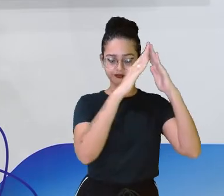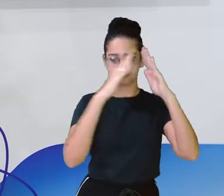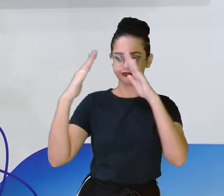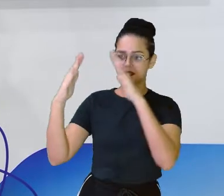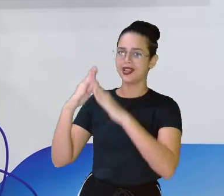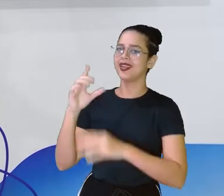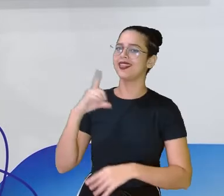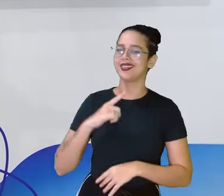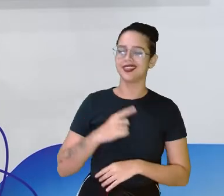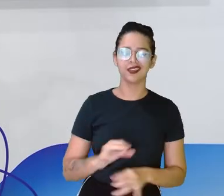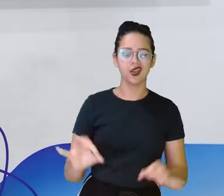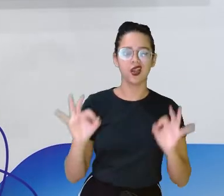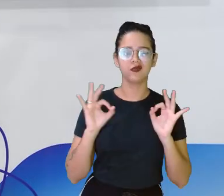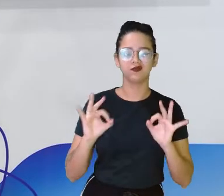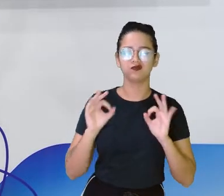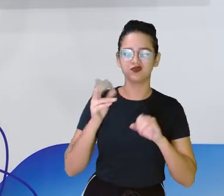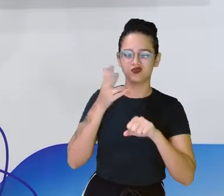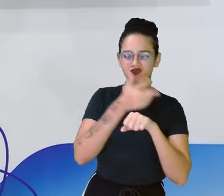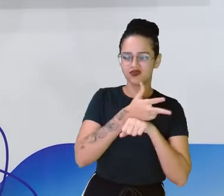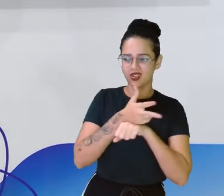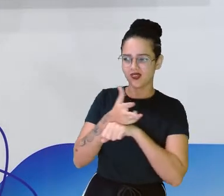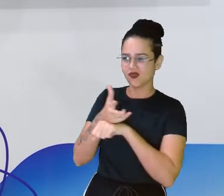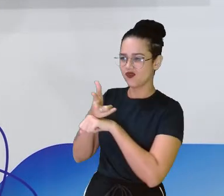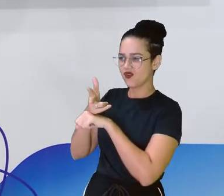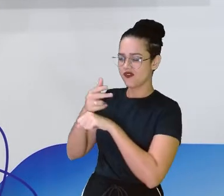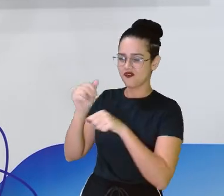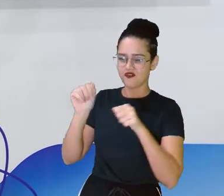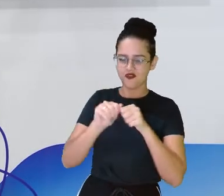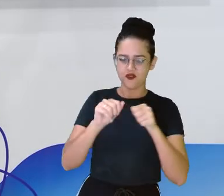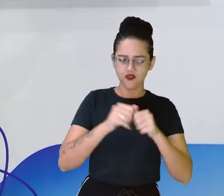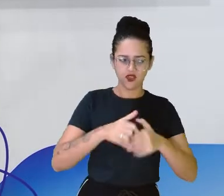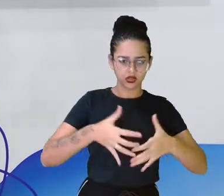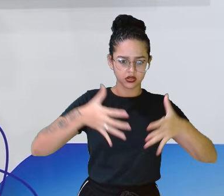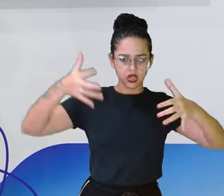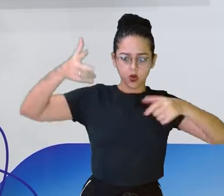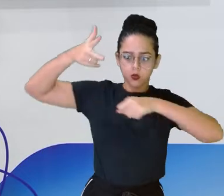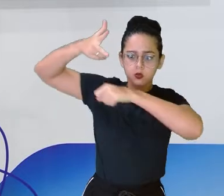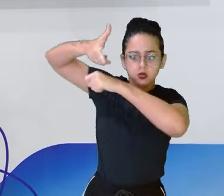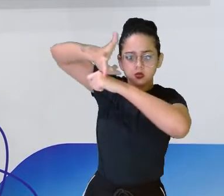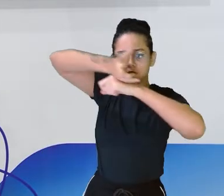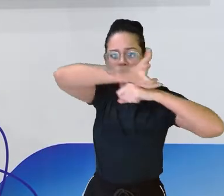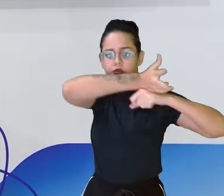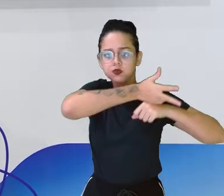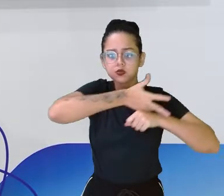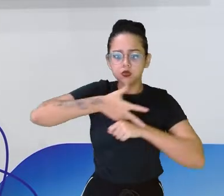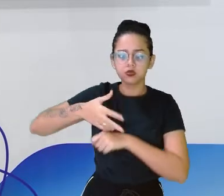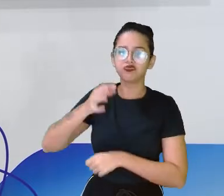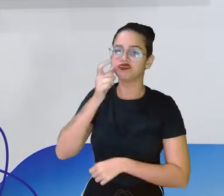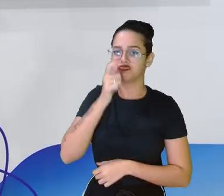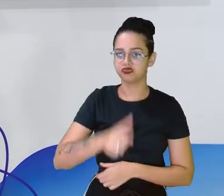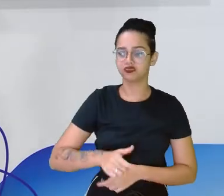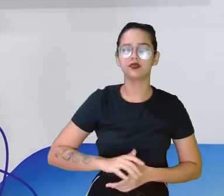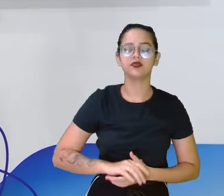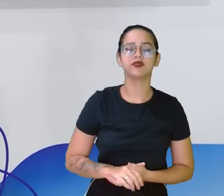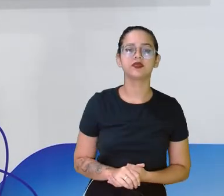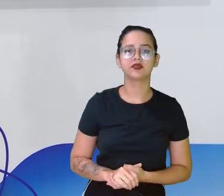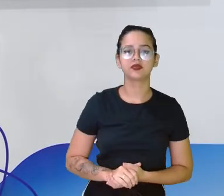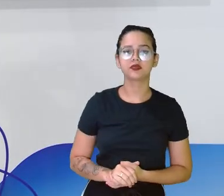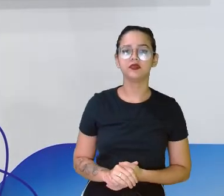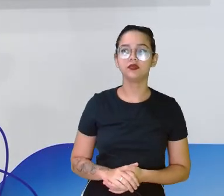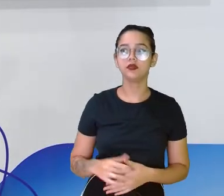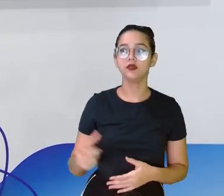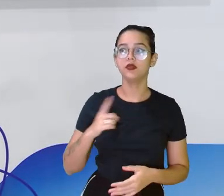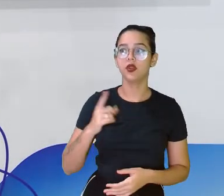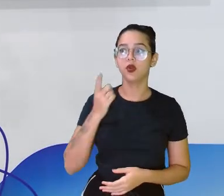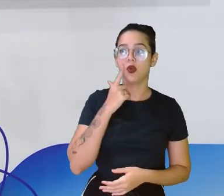bem feitos. As gravações, elas são feitas grandiosamente, né? Bem interessante. Aqui a gente tem,